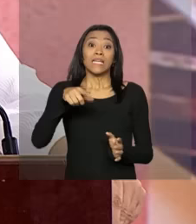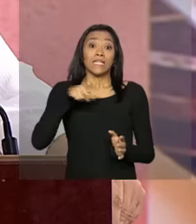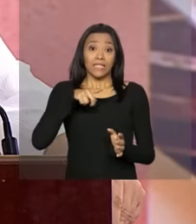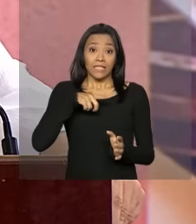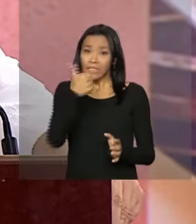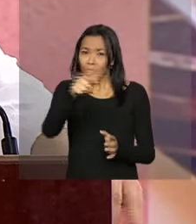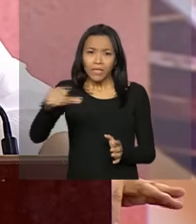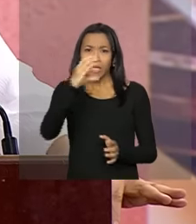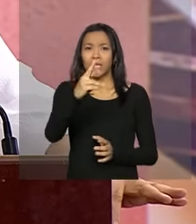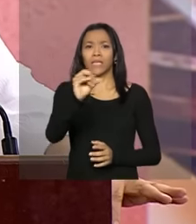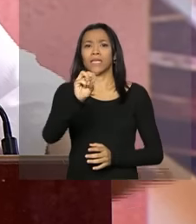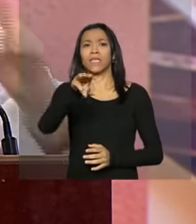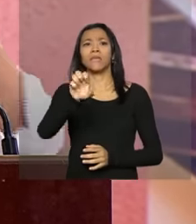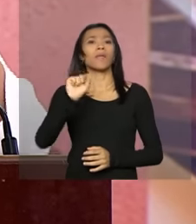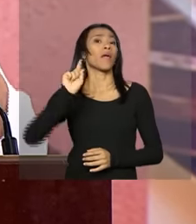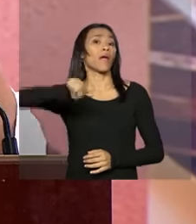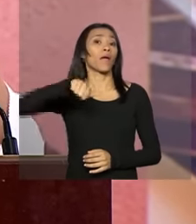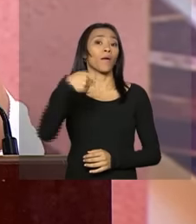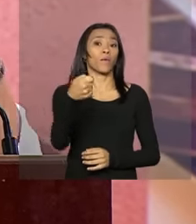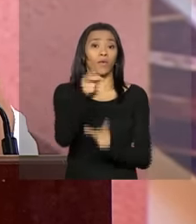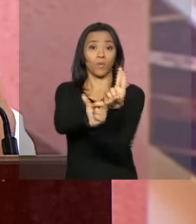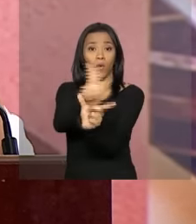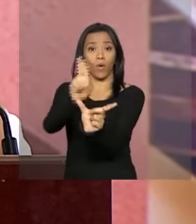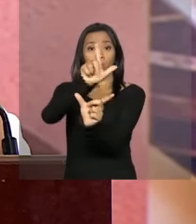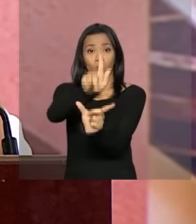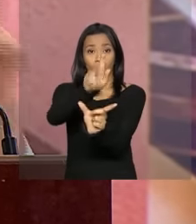responsabilidade é o quê é